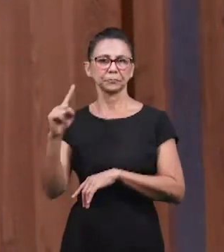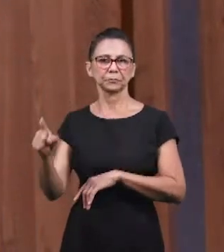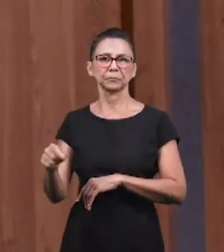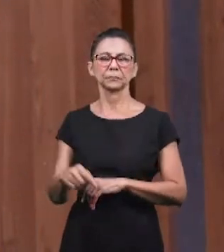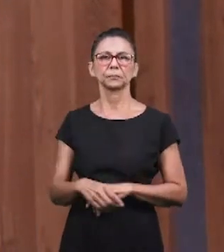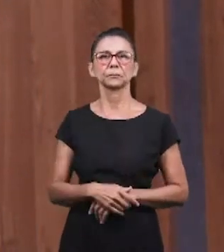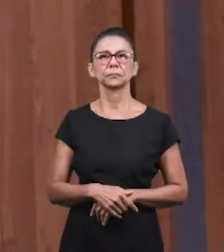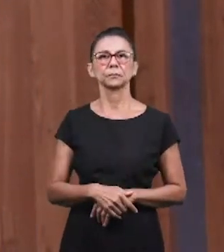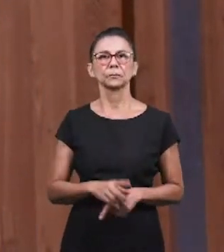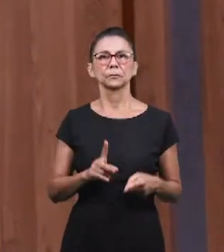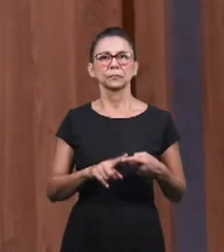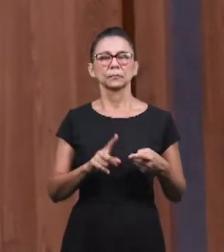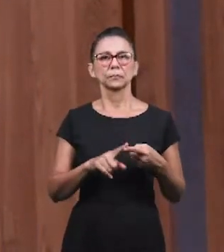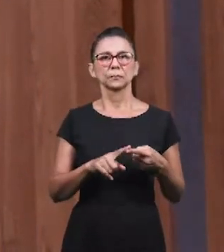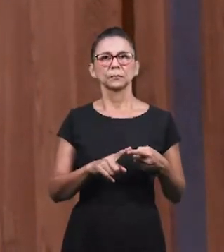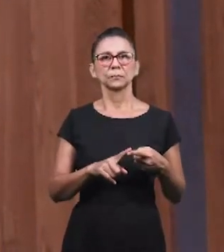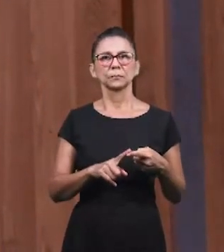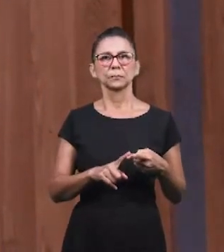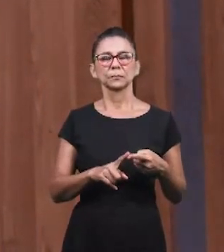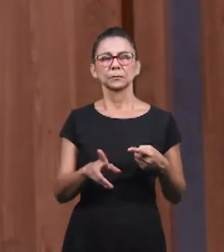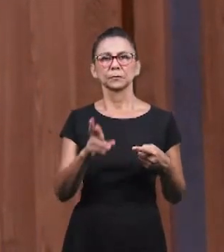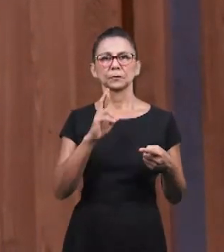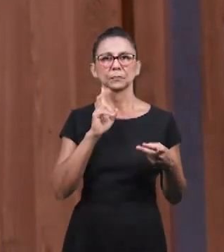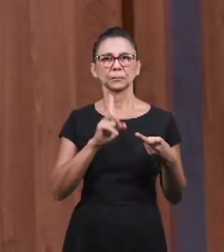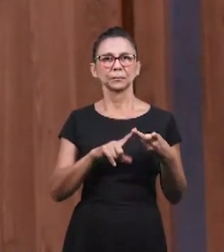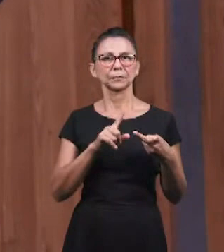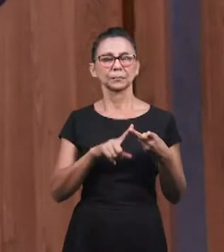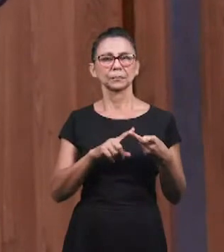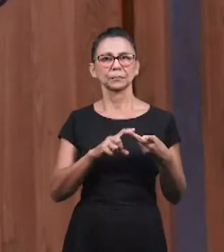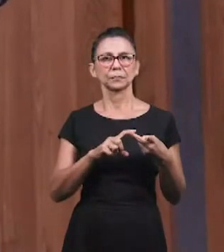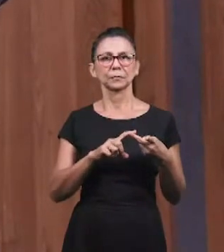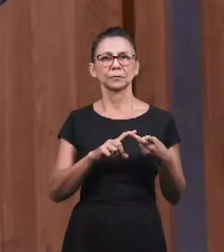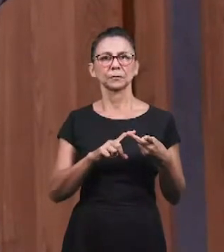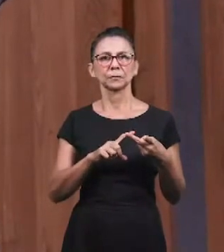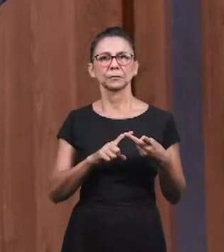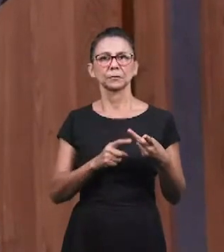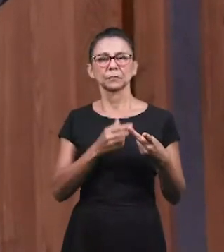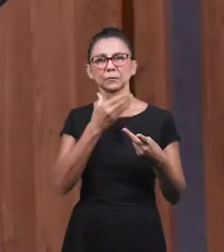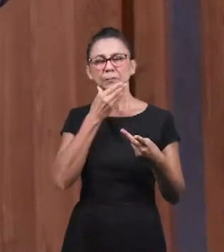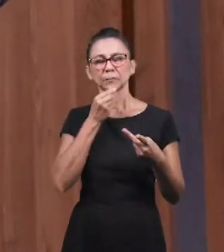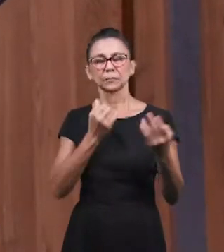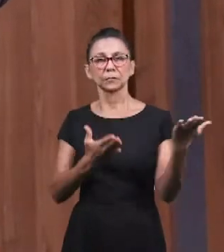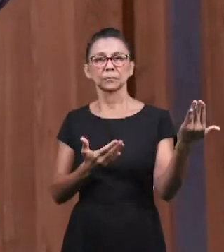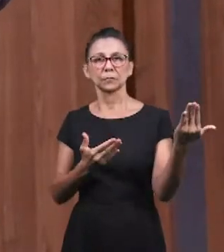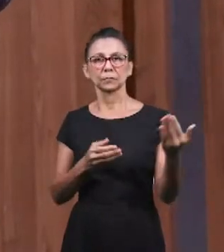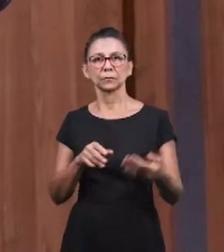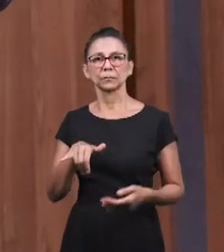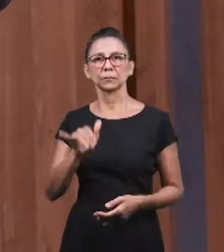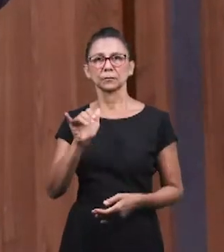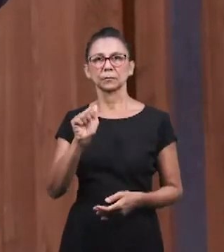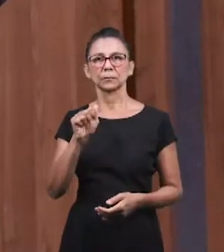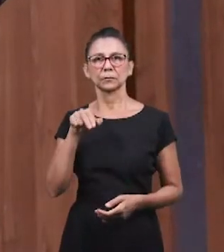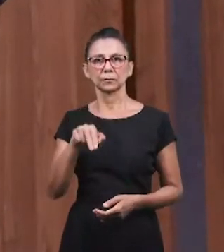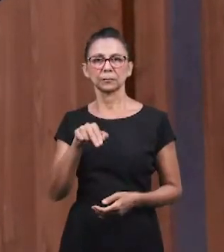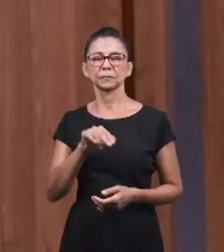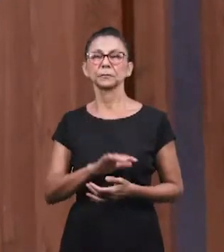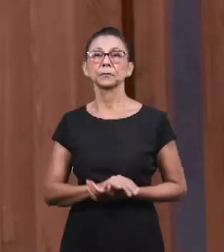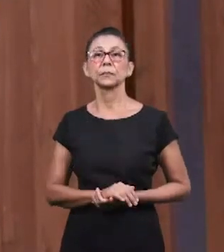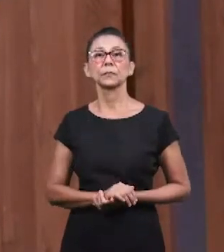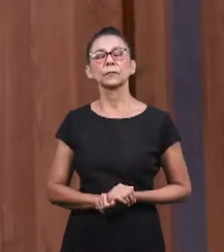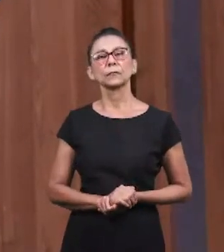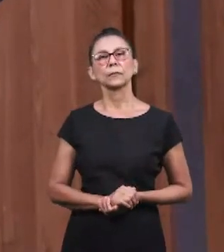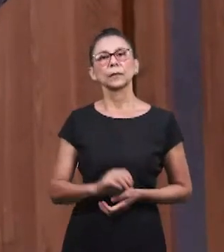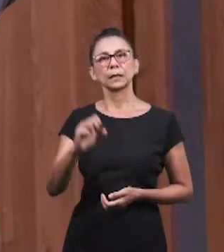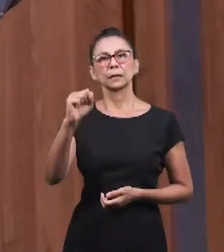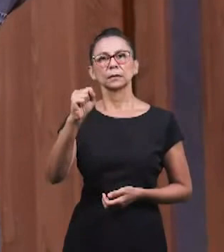resposta. Depois, um jovem, que é o nosso irmão Samuel Ian. O Samuel, ele é lá de Santa Catarina, da